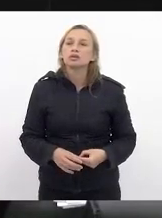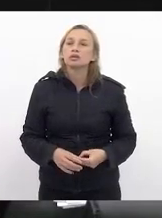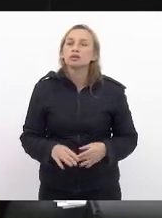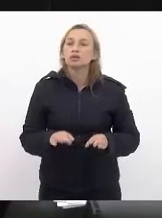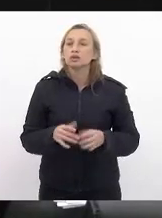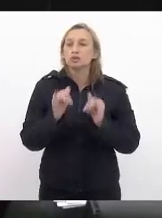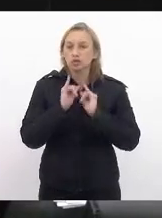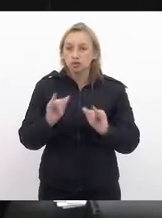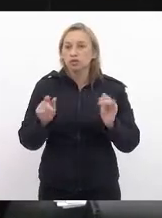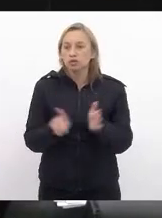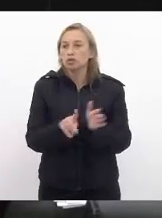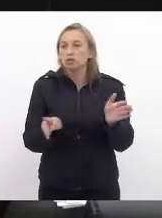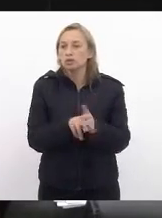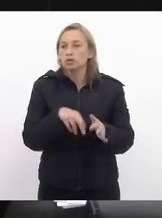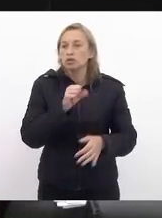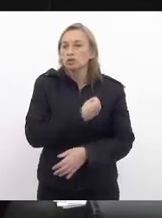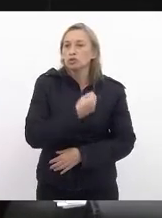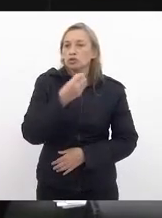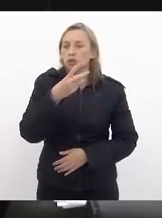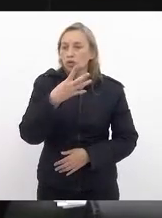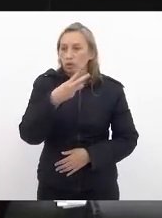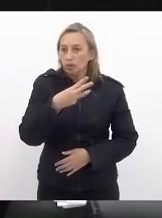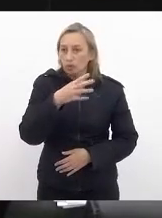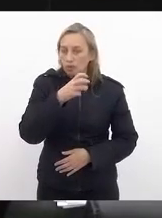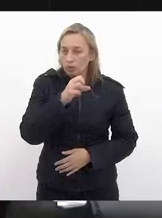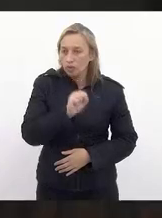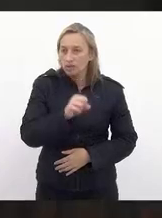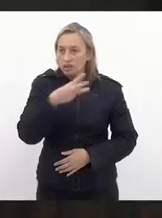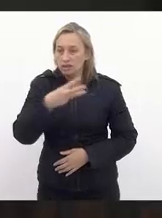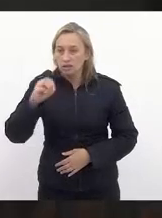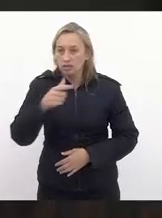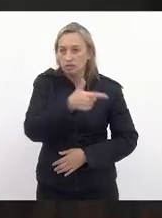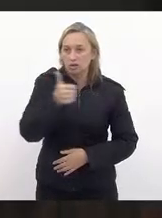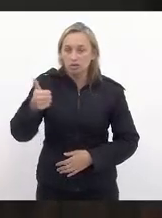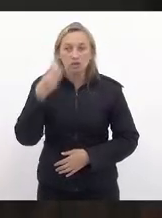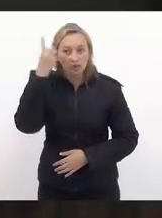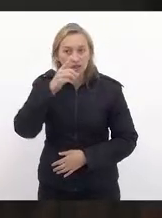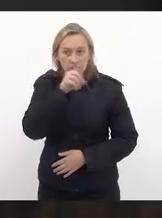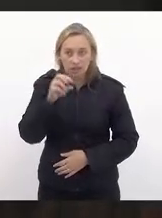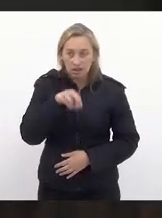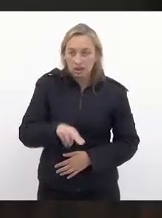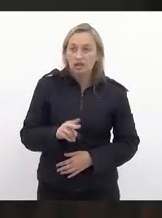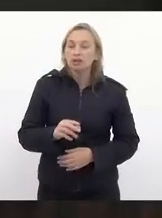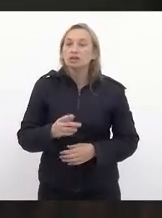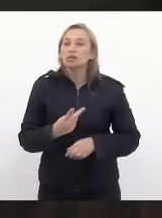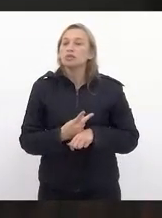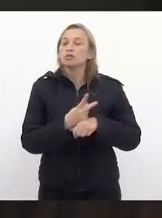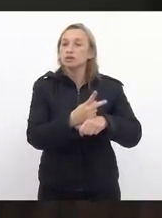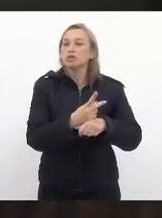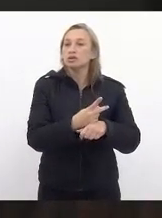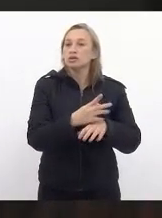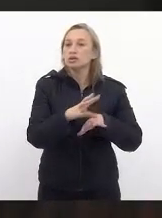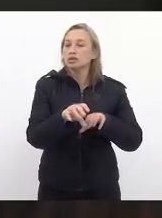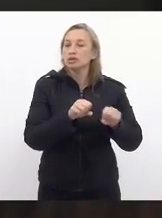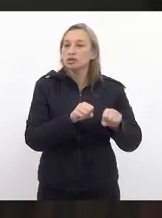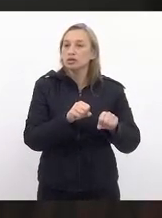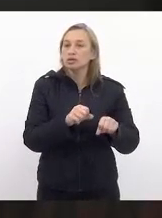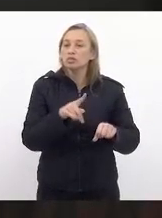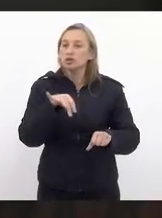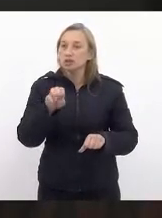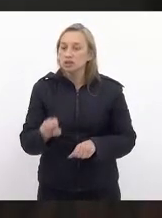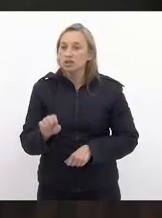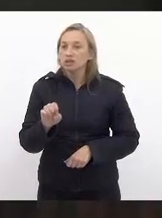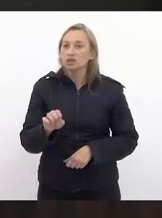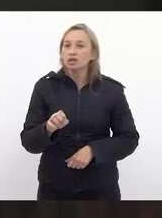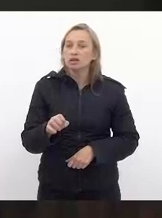o anuncio projeto de resolução 832 minutinhos de autoria da deputada a zeidan que concede o diploma qual